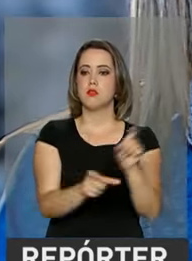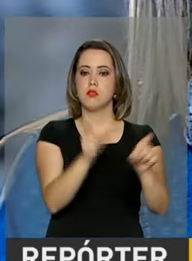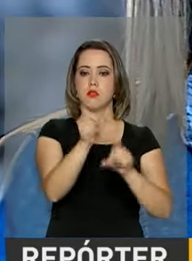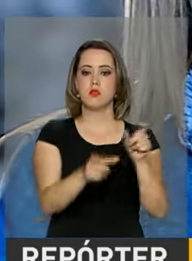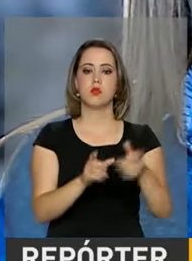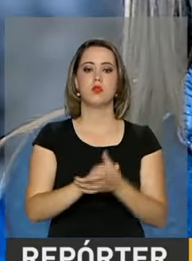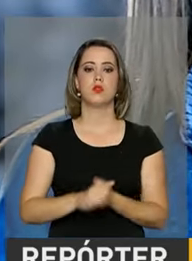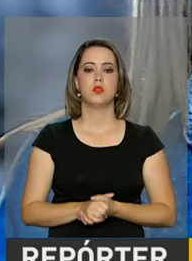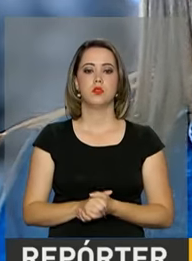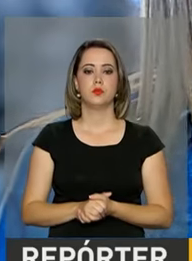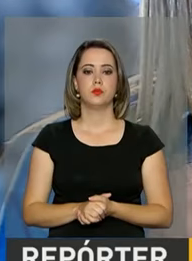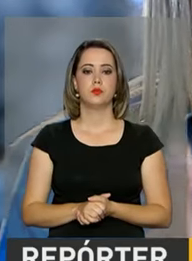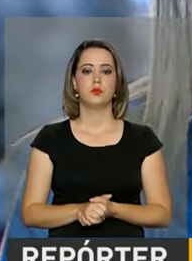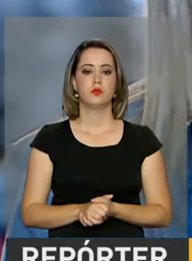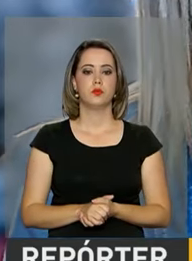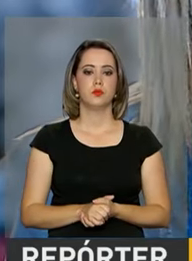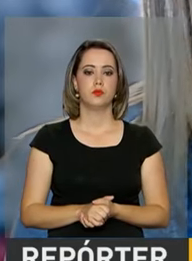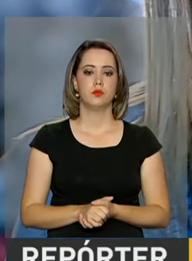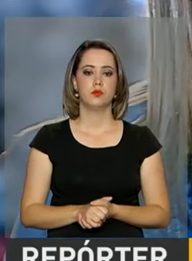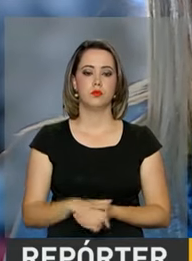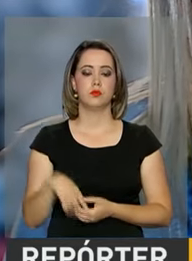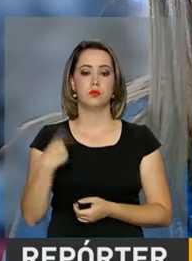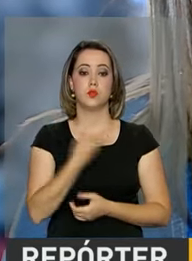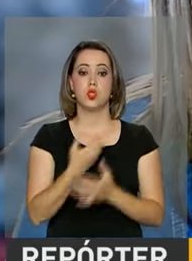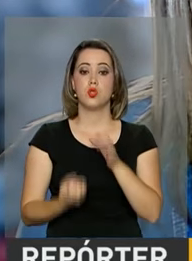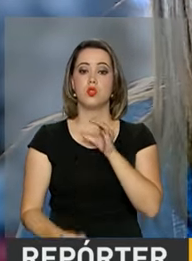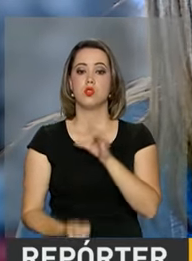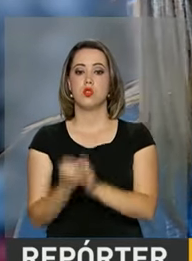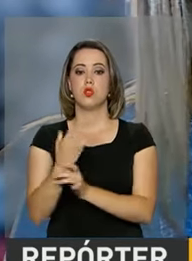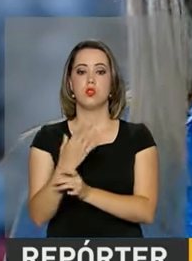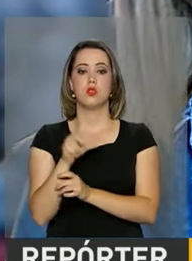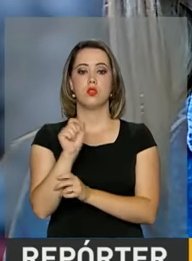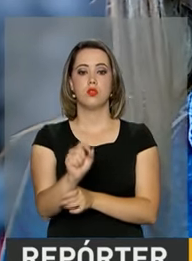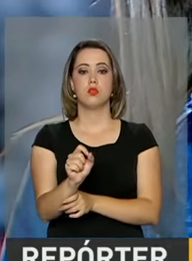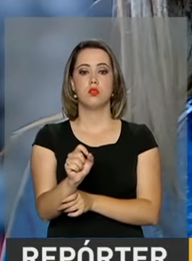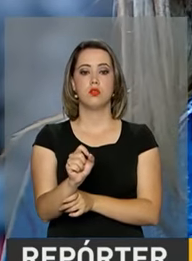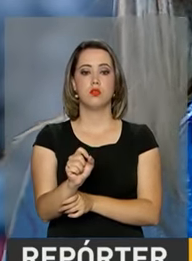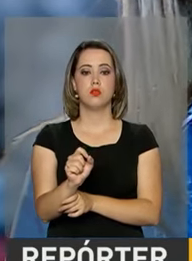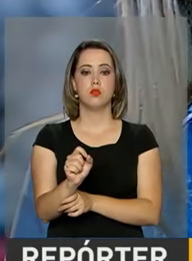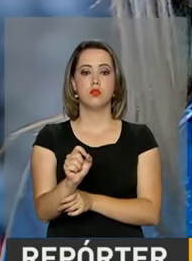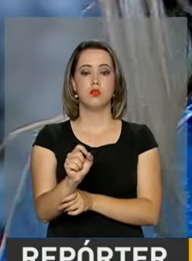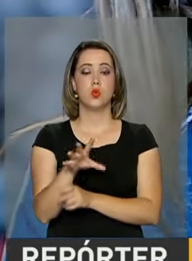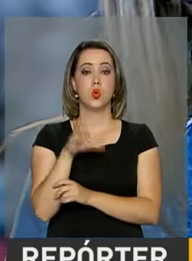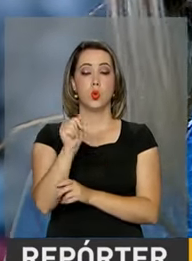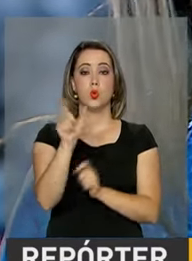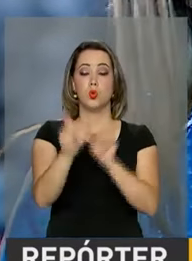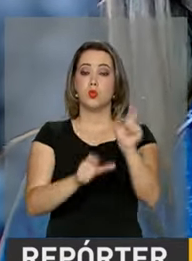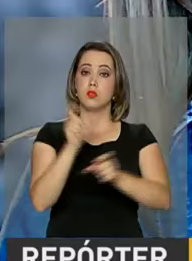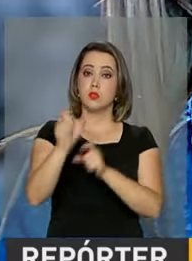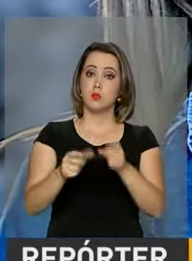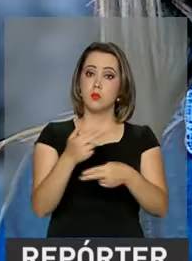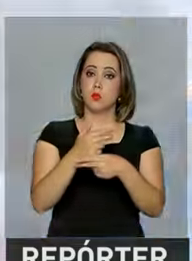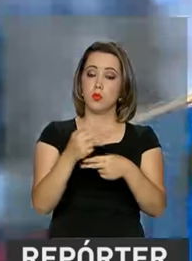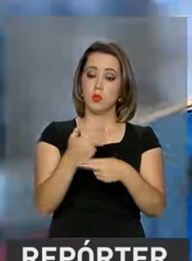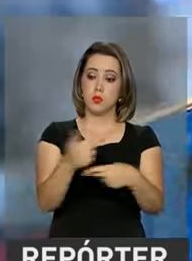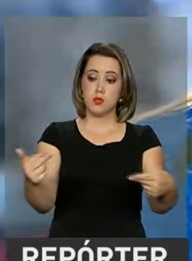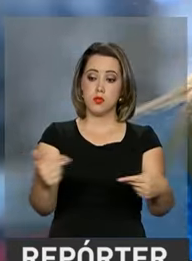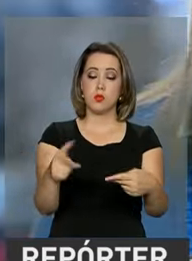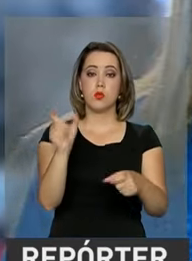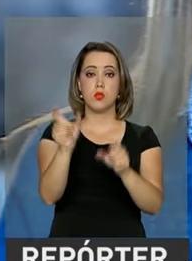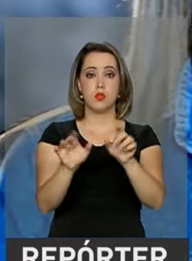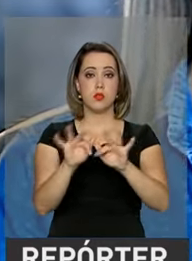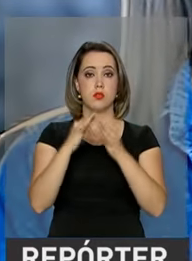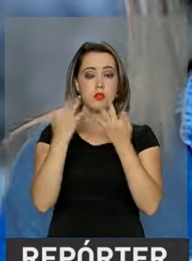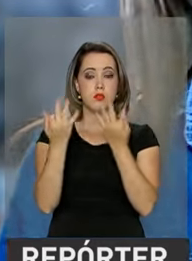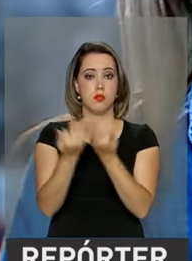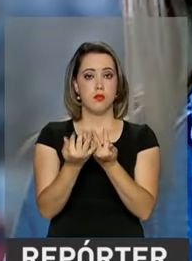cooperativa, quando a gente fundou ela, a gente fez ela para todos os produtos da agricultura familiar. Quando a